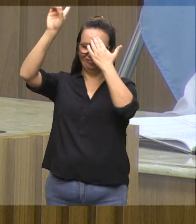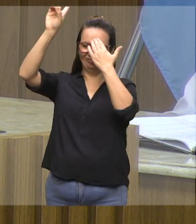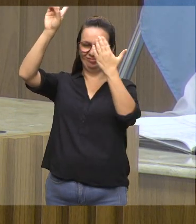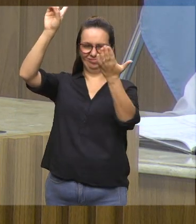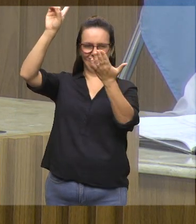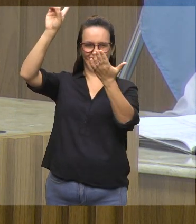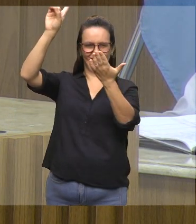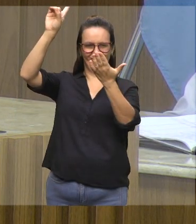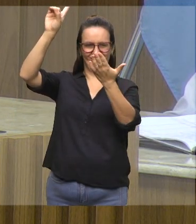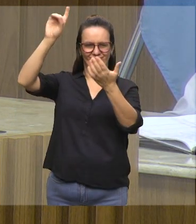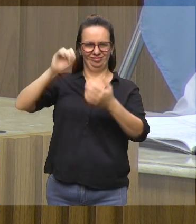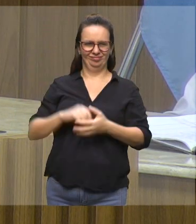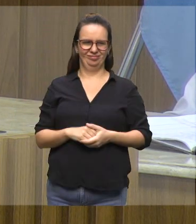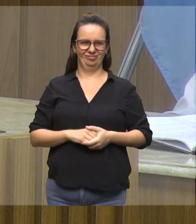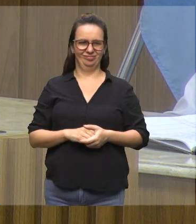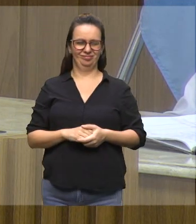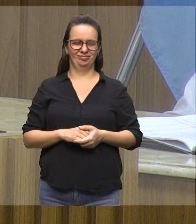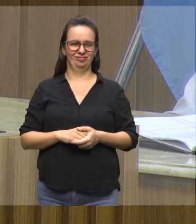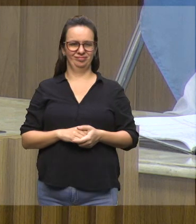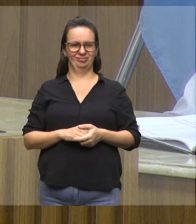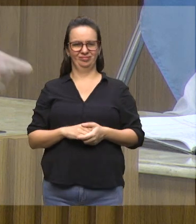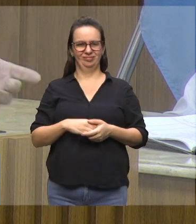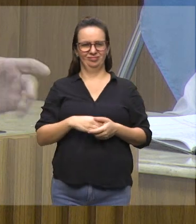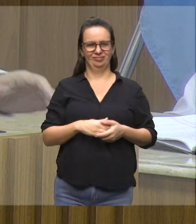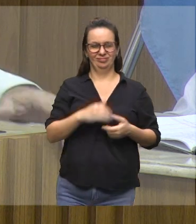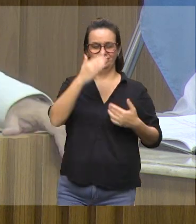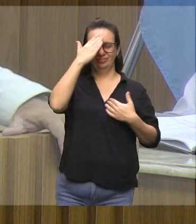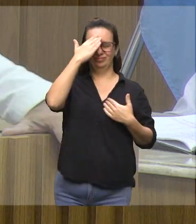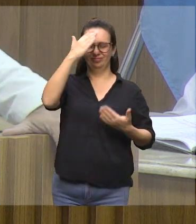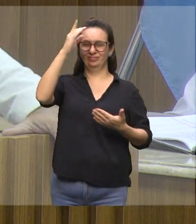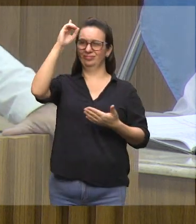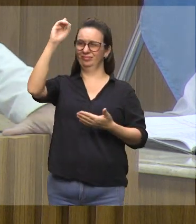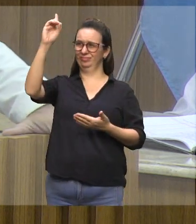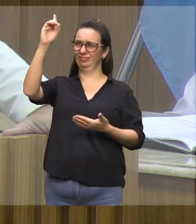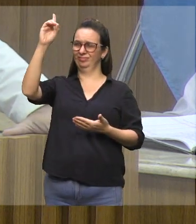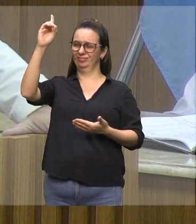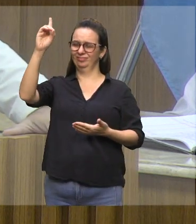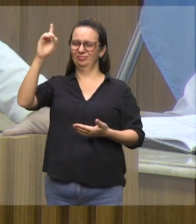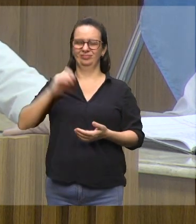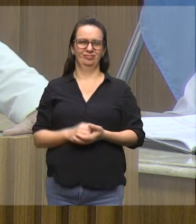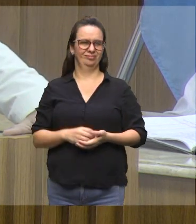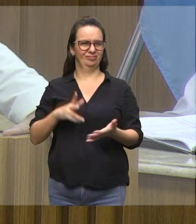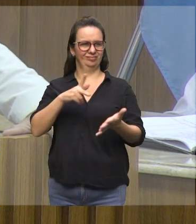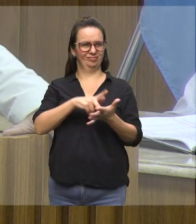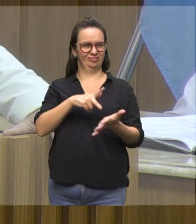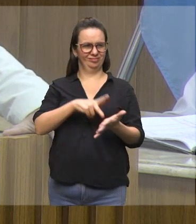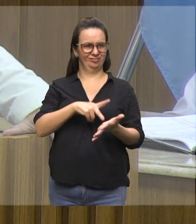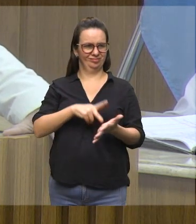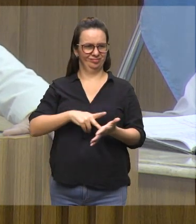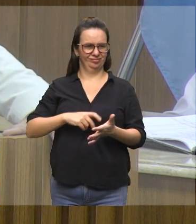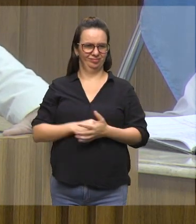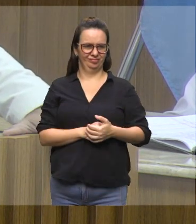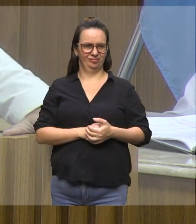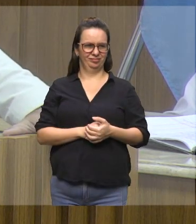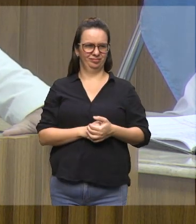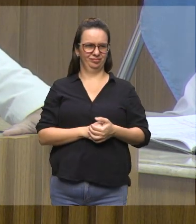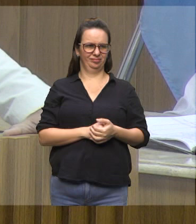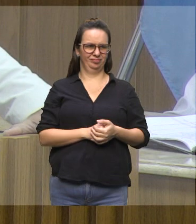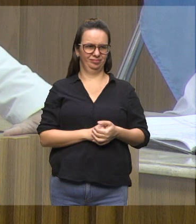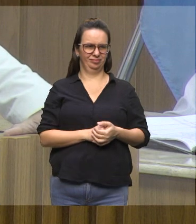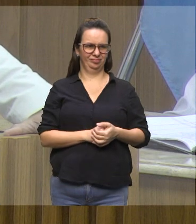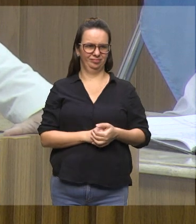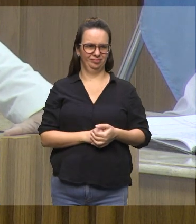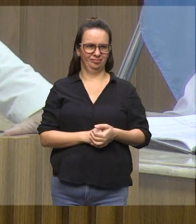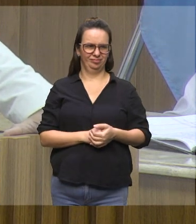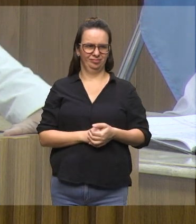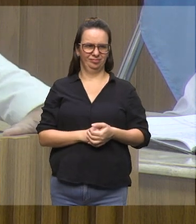Mas agradecendo a Deus mesmo. A fala é livre e eu vou falar o que eu quero aqui. E o que eu quero é agradecer a Deus